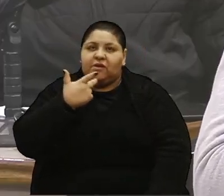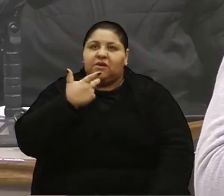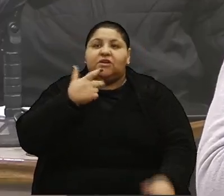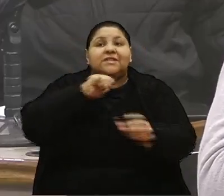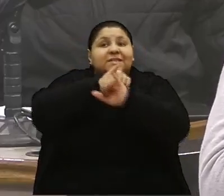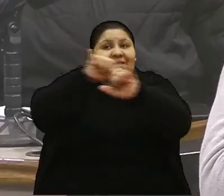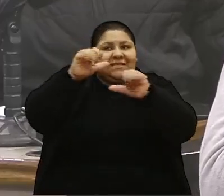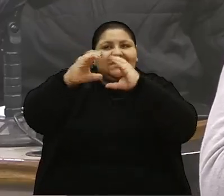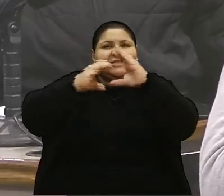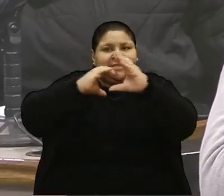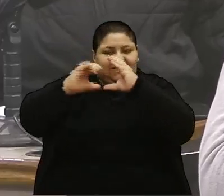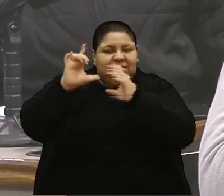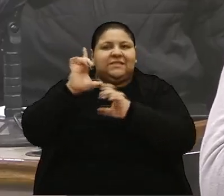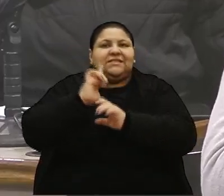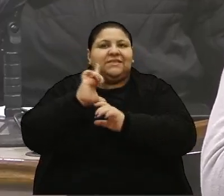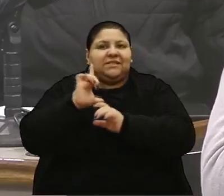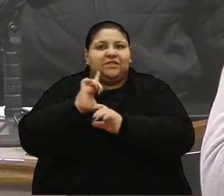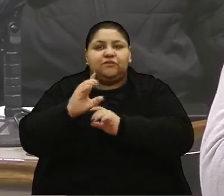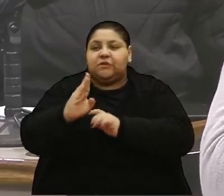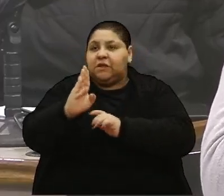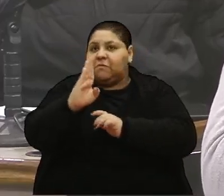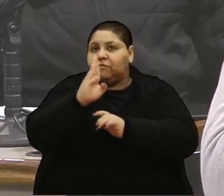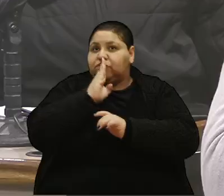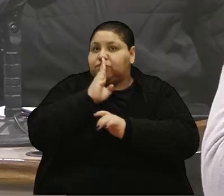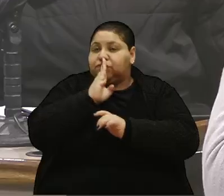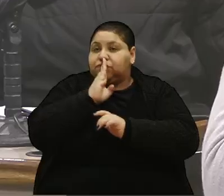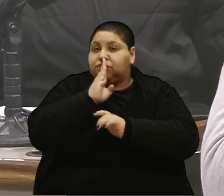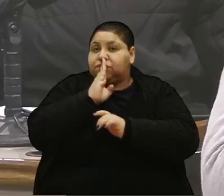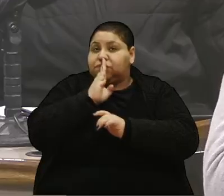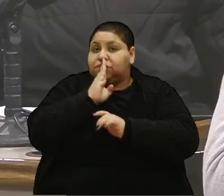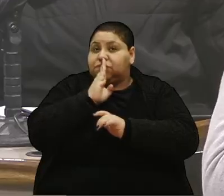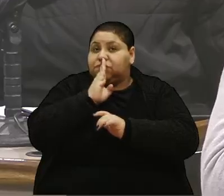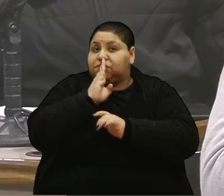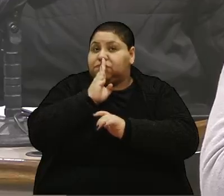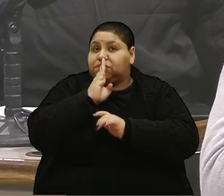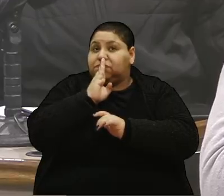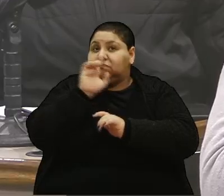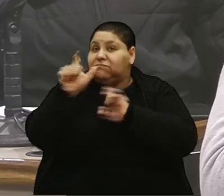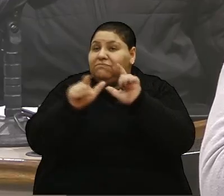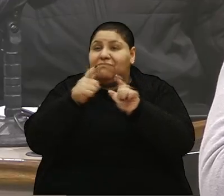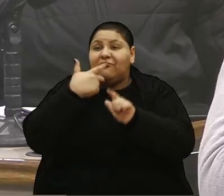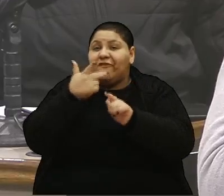nós temos um silêncio ensurdecedor.